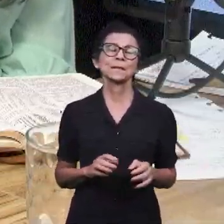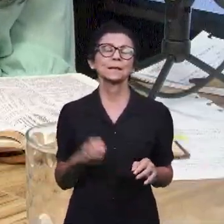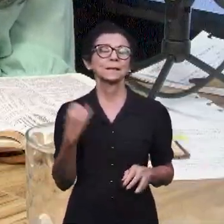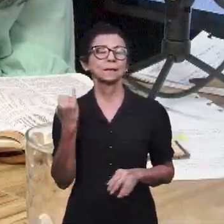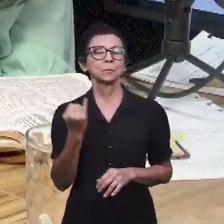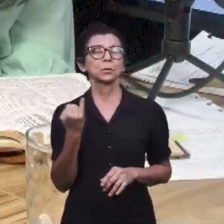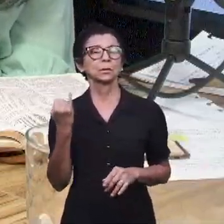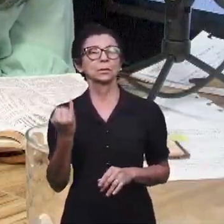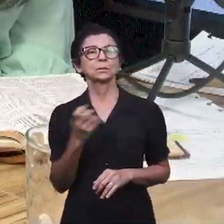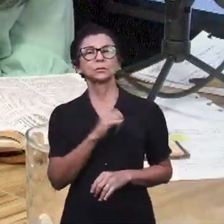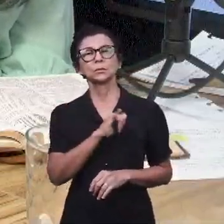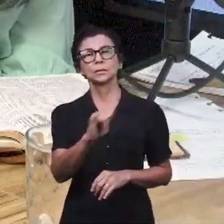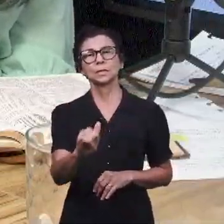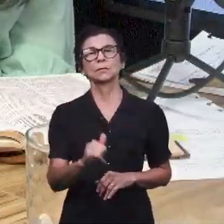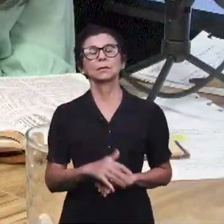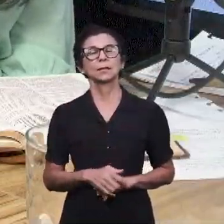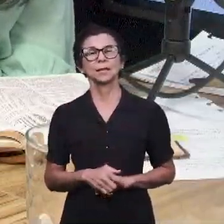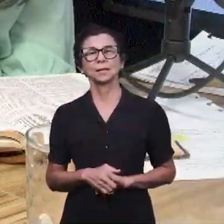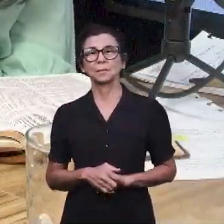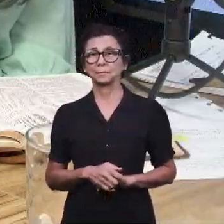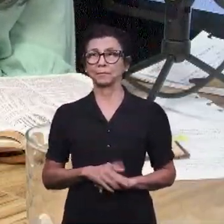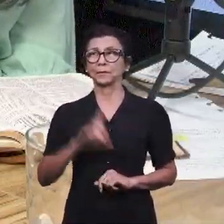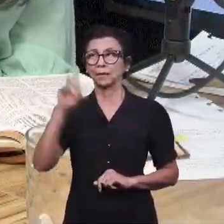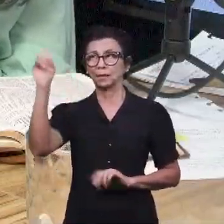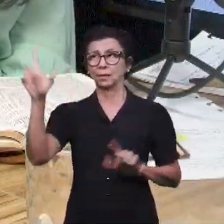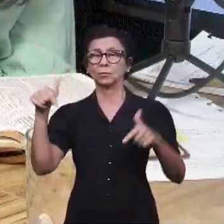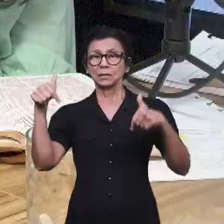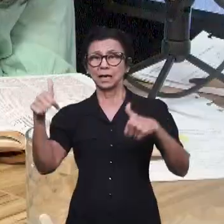importante finalizar dizendo que não há limites para a